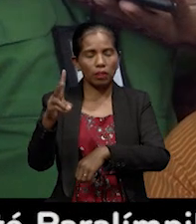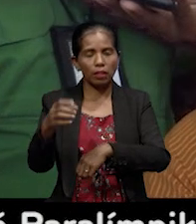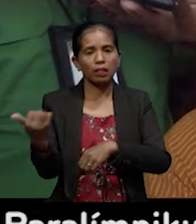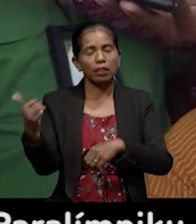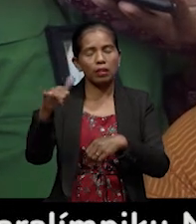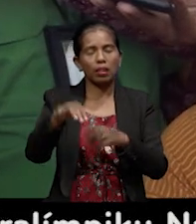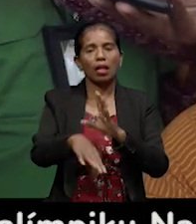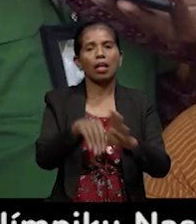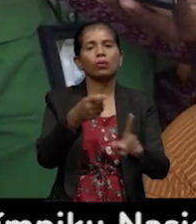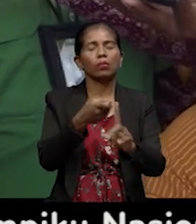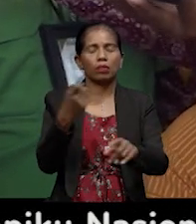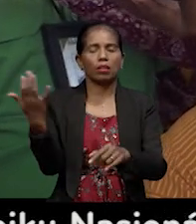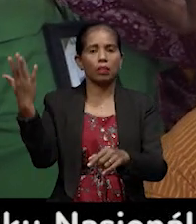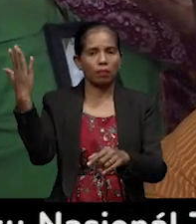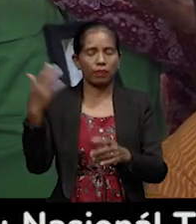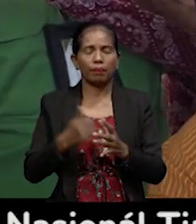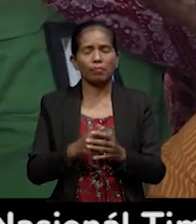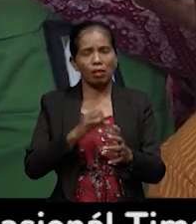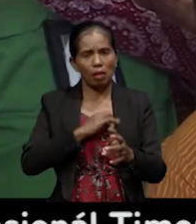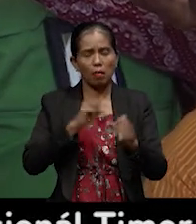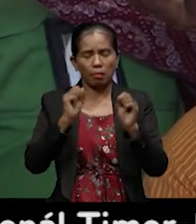itane hau bele de an kata